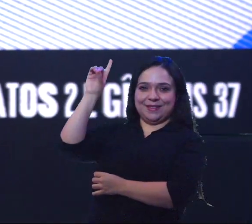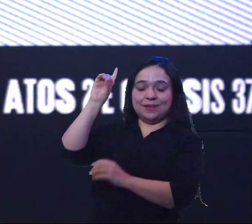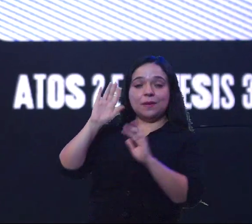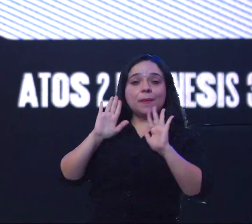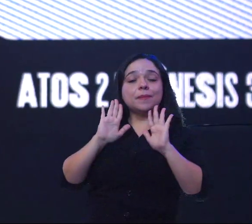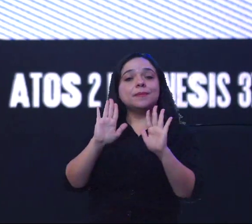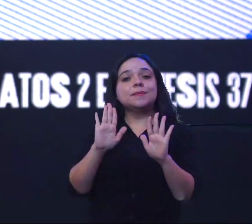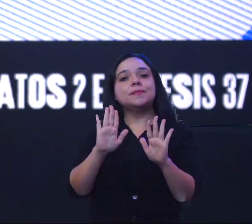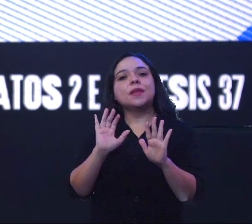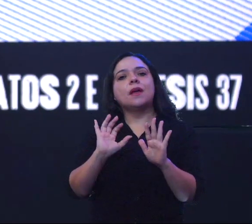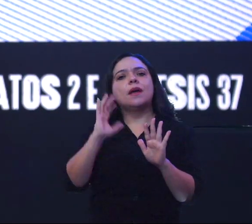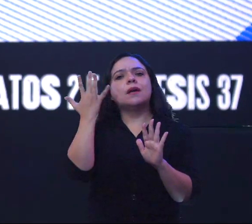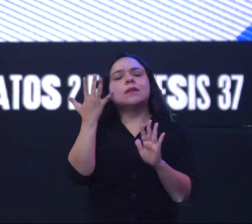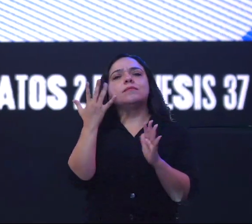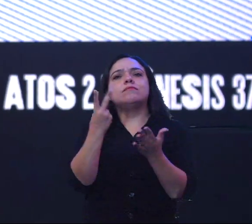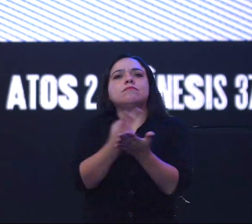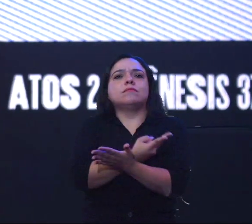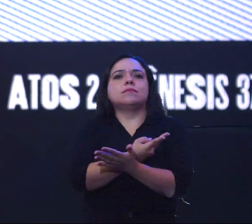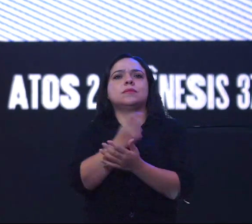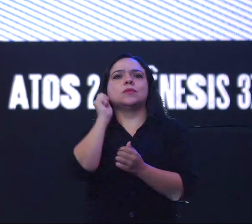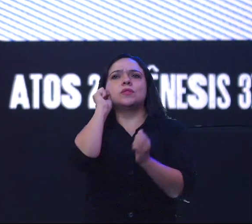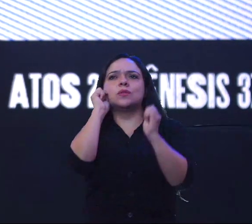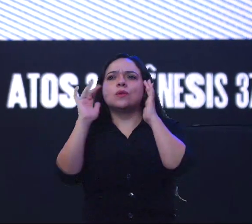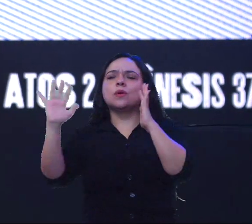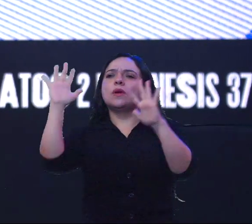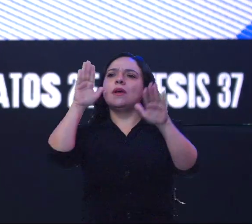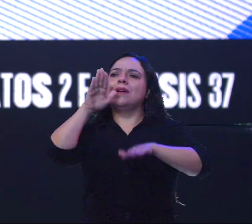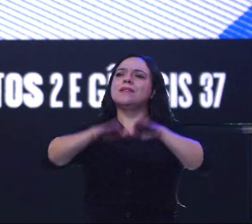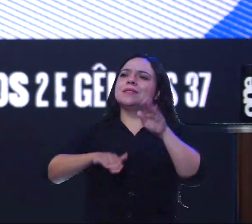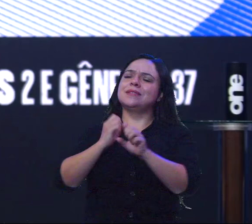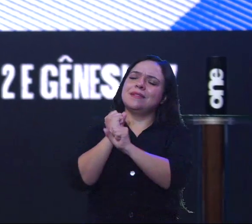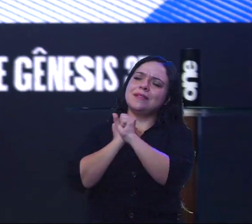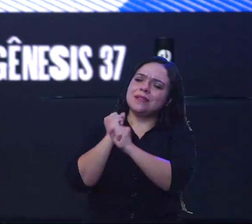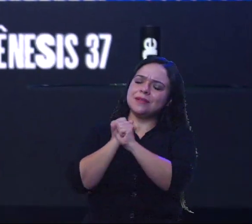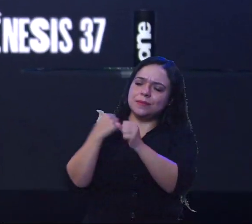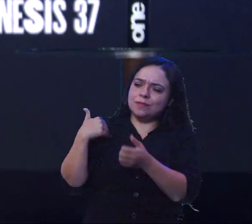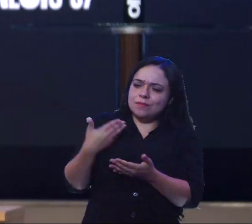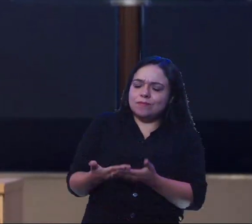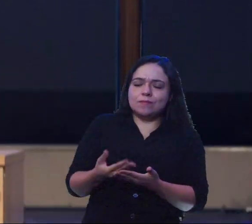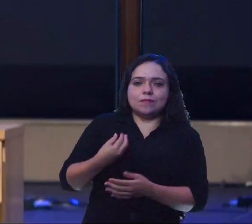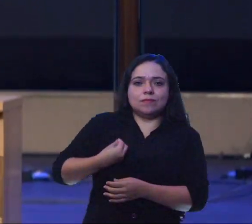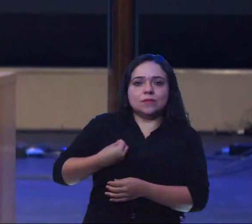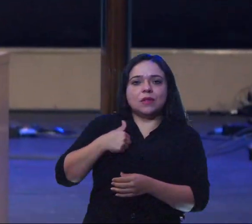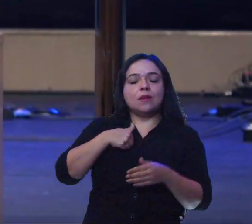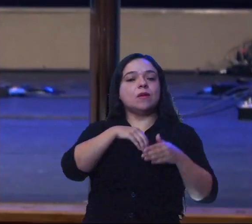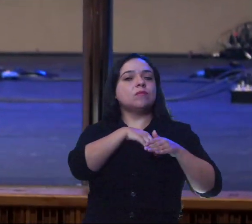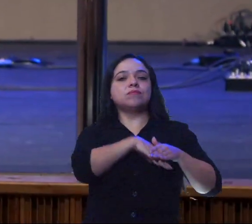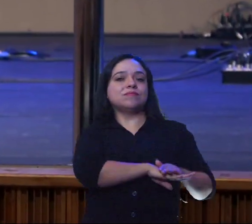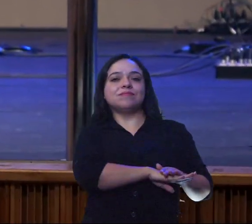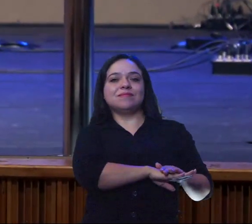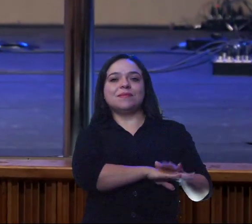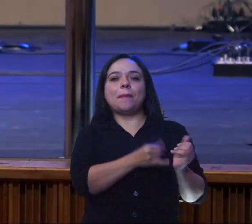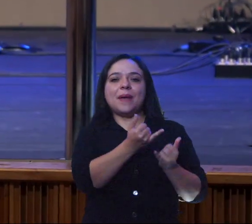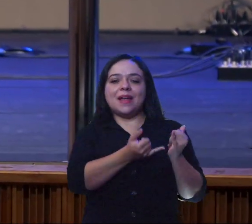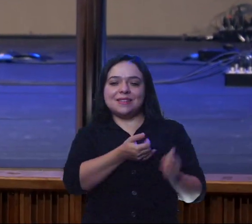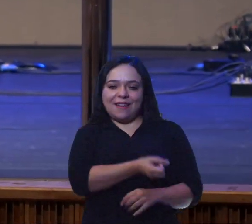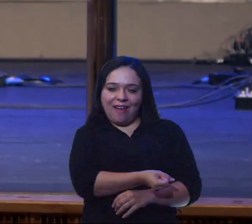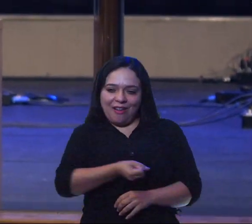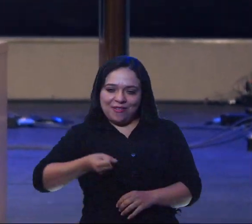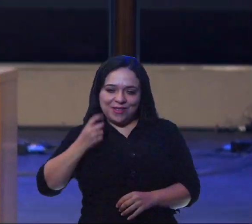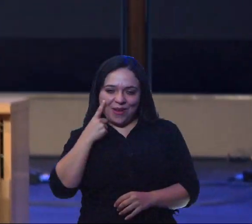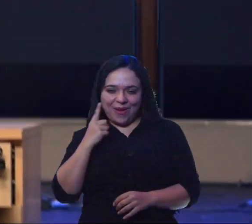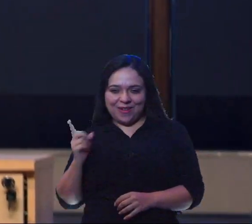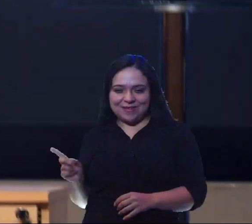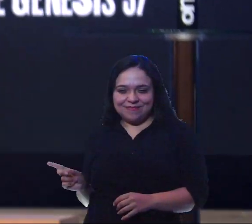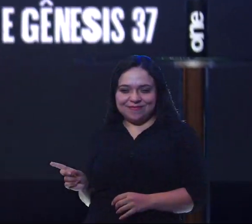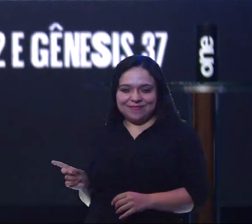interessante porque muitos desses sonhos, por muitos anos na minha vida, eu simplesmente guardava dentro de uma gaveta. E eu